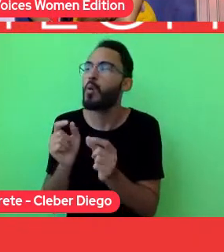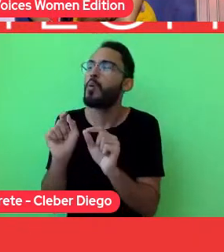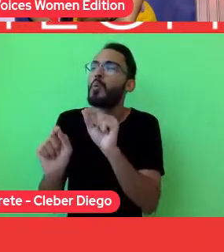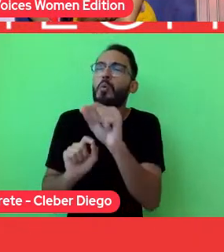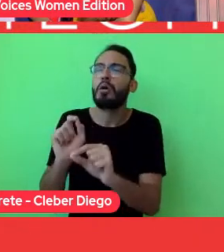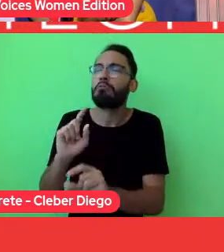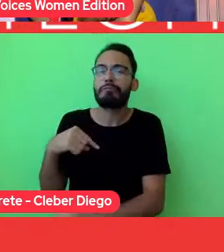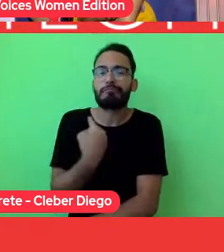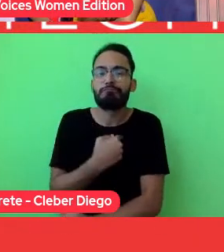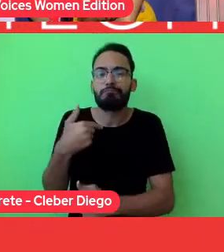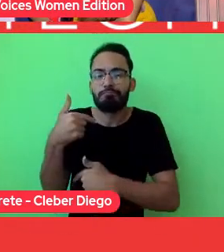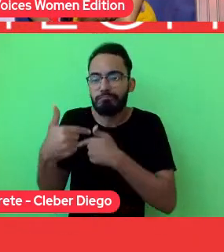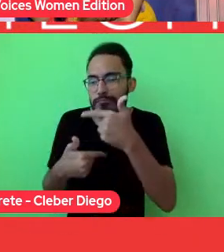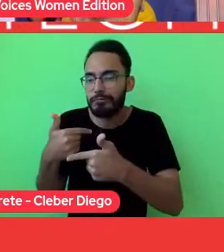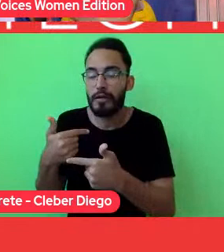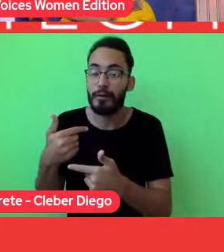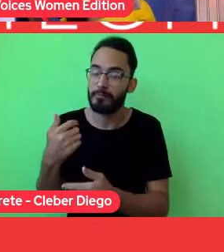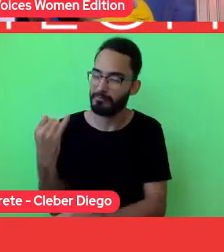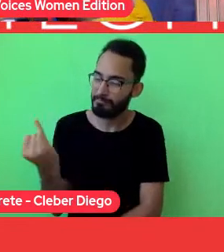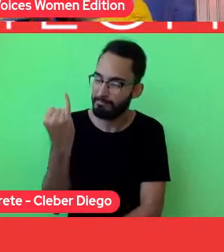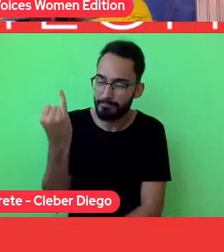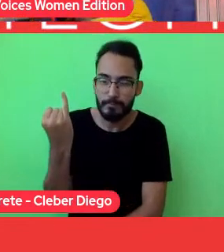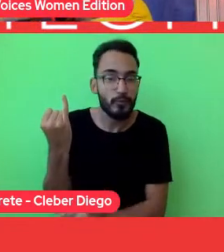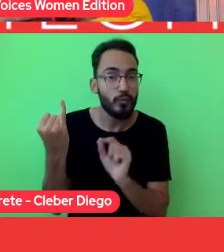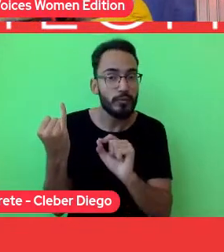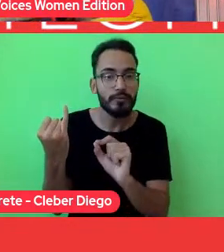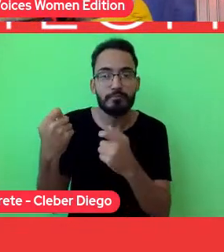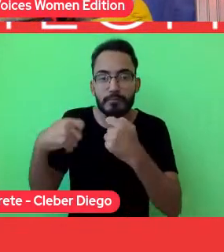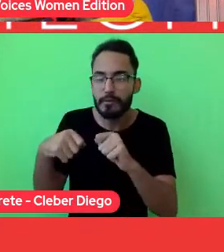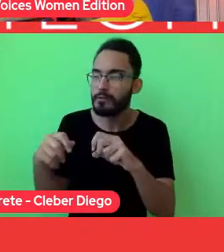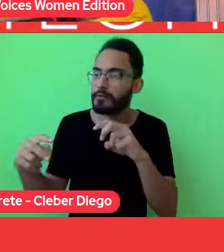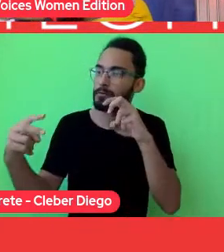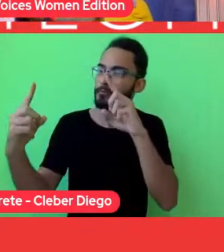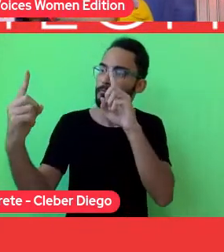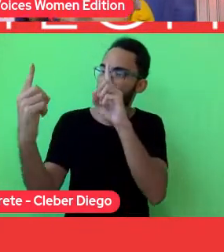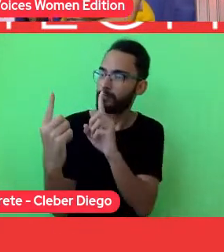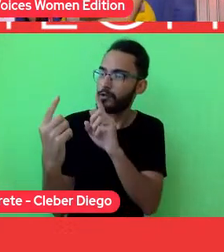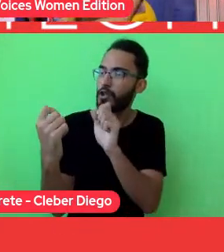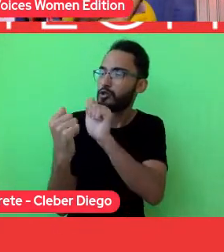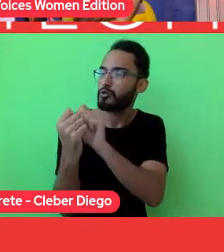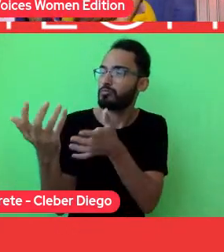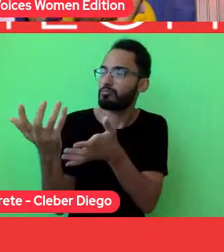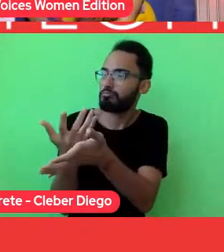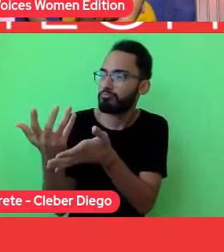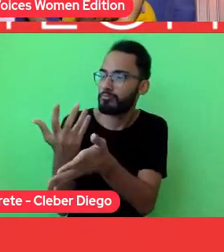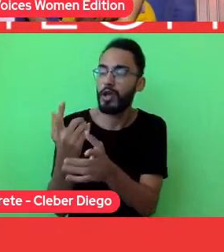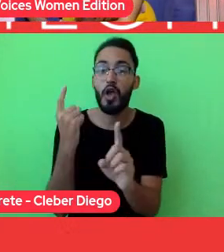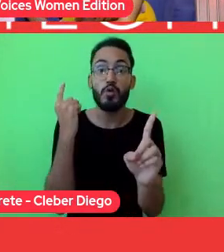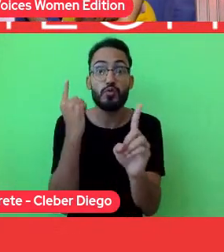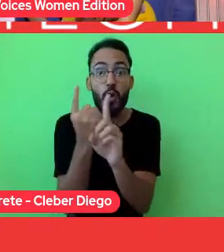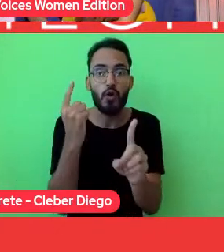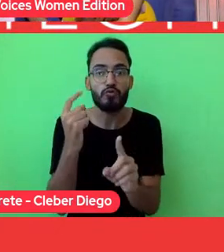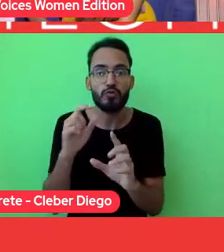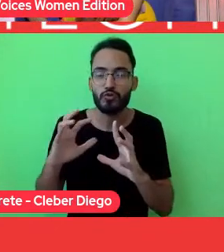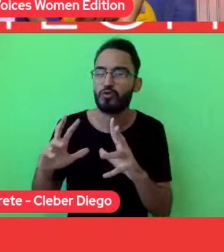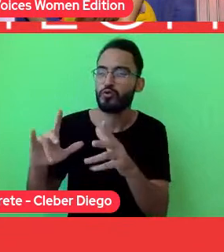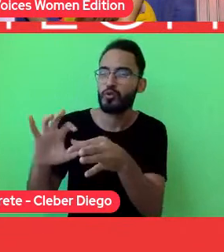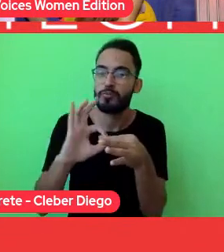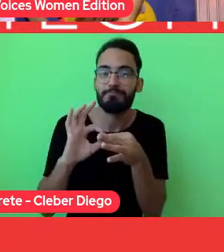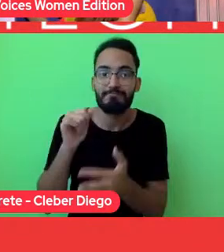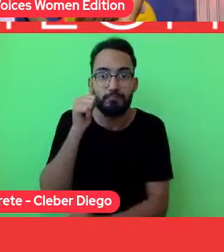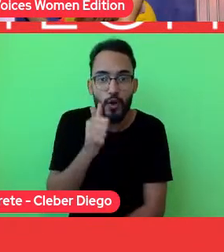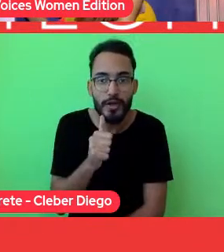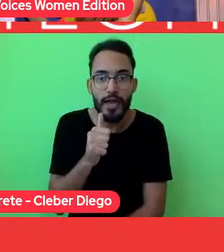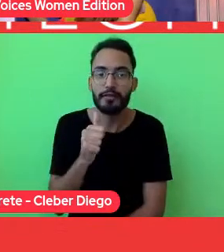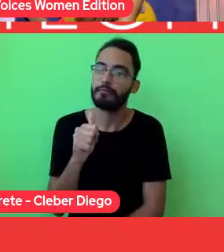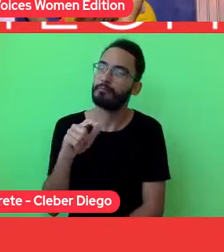E o primeiro passo foi a gente ouvir mais mulheres da própria unidade. Então, a gente fez um encontro com todas as mulheres, onde a gente ouviu